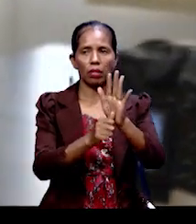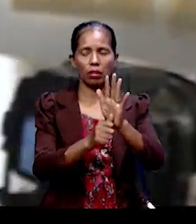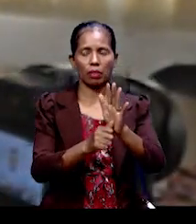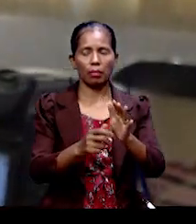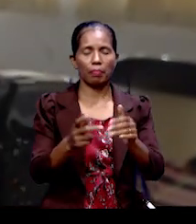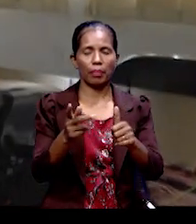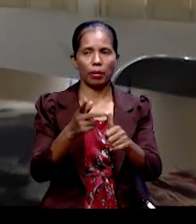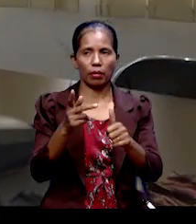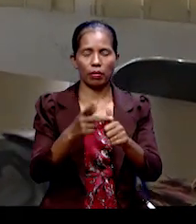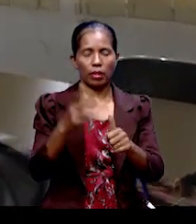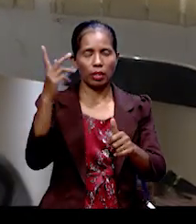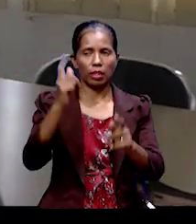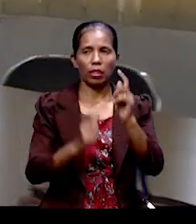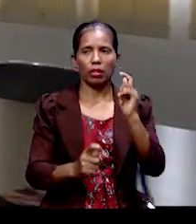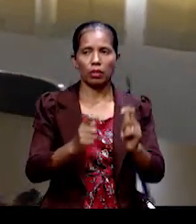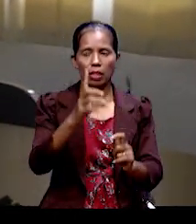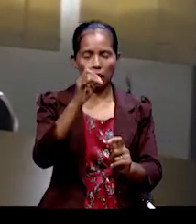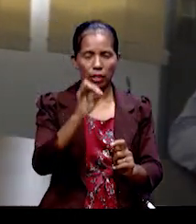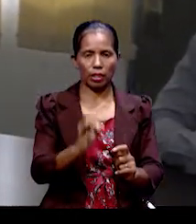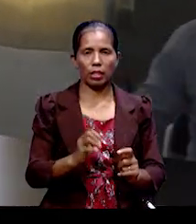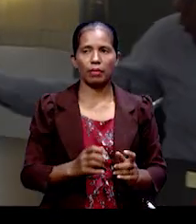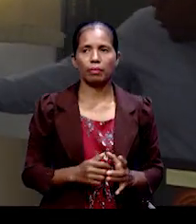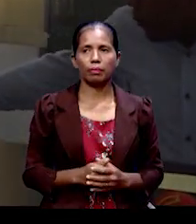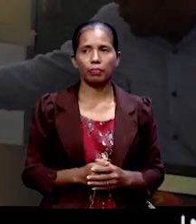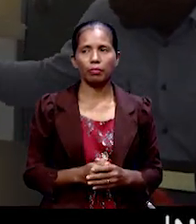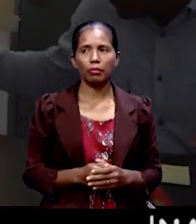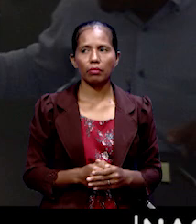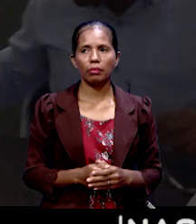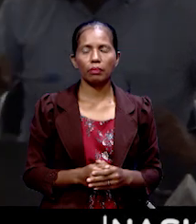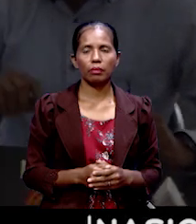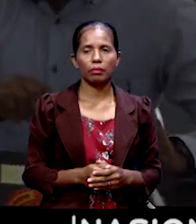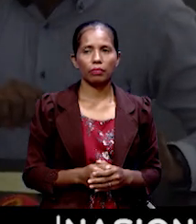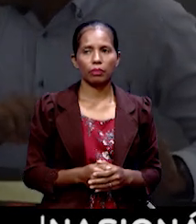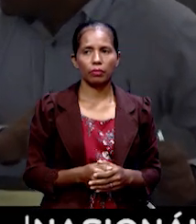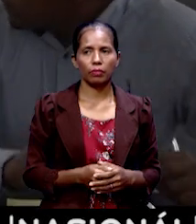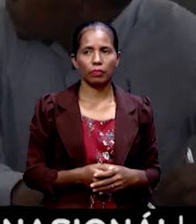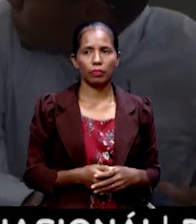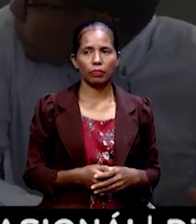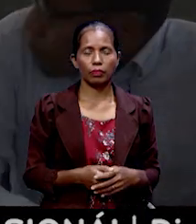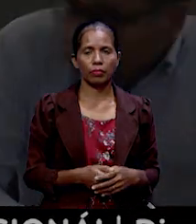interrogatório e a tribunal distrital dili. Na Plan Sever, Zviel da Costa, ZMN.